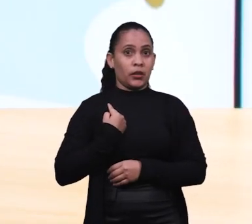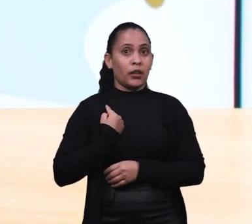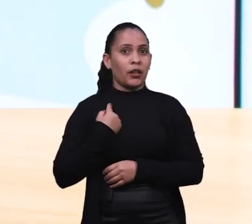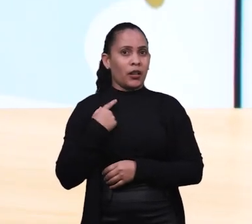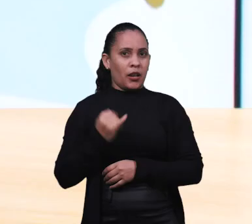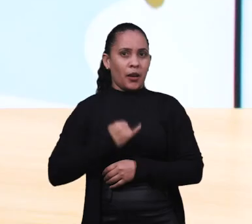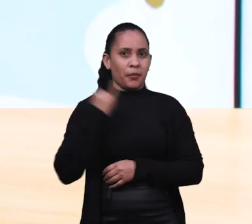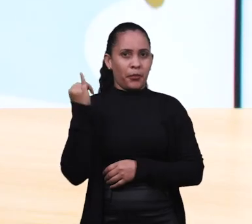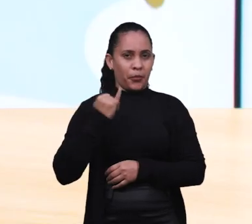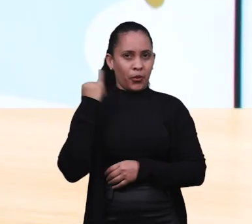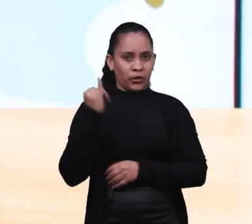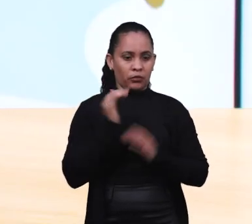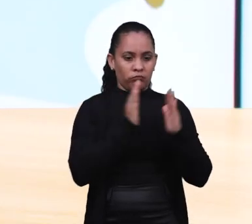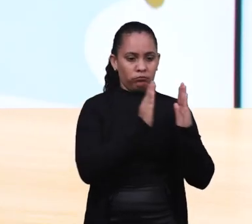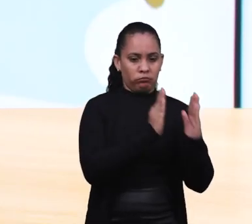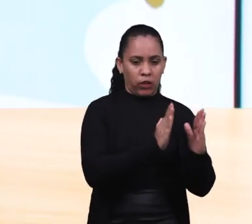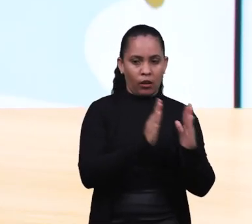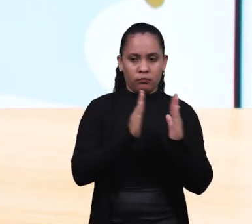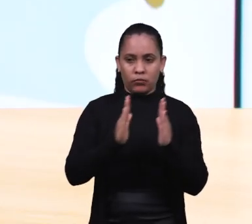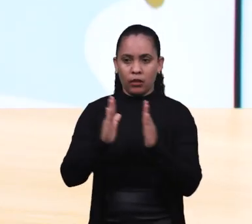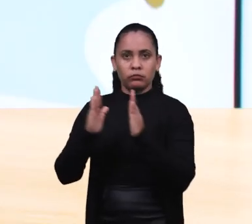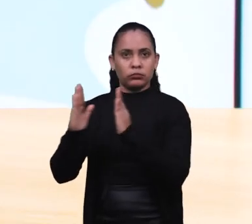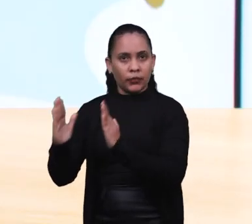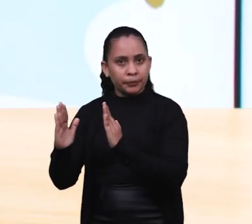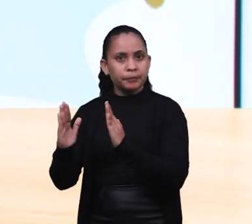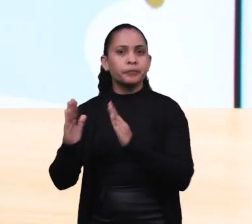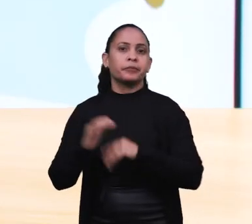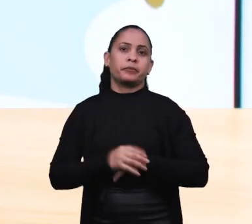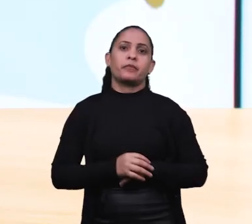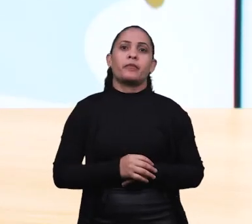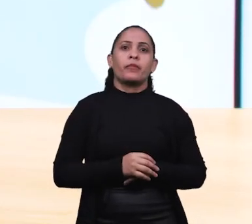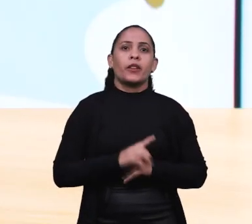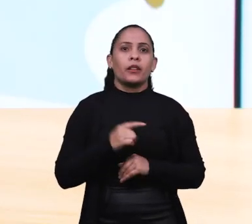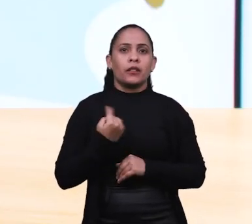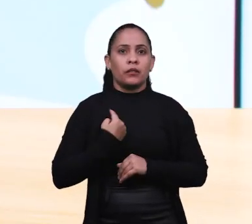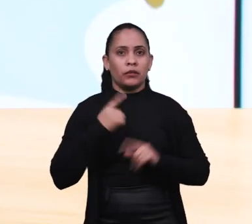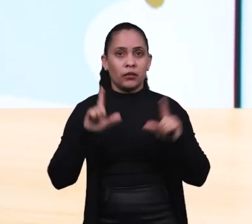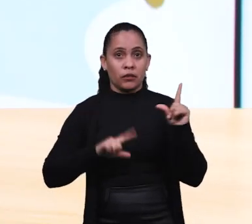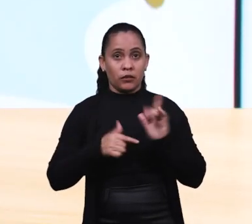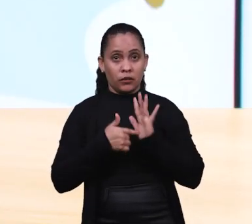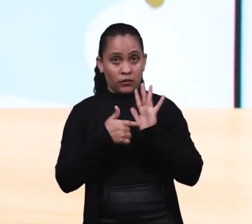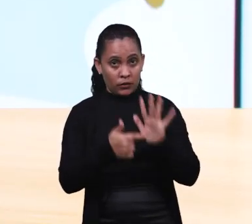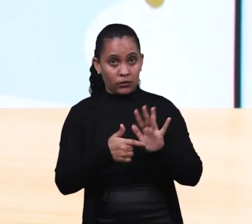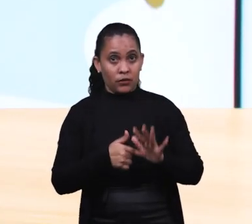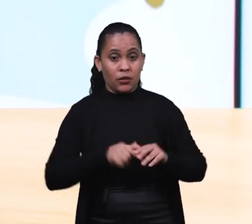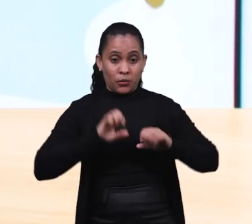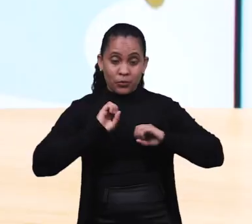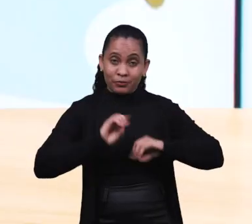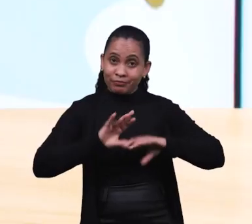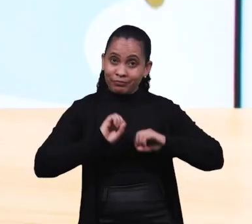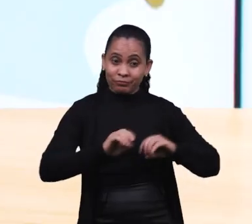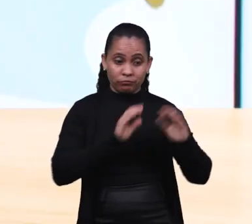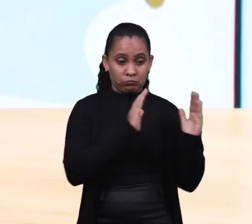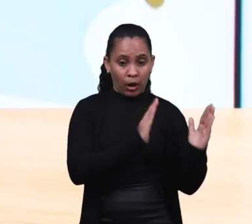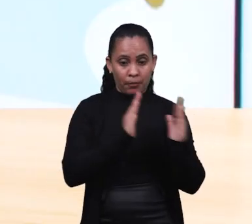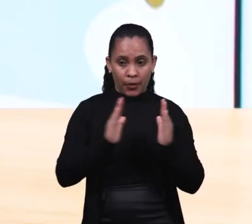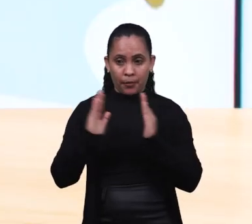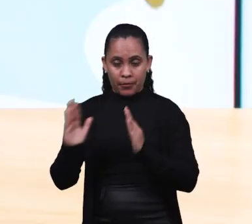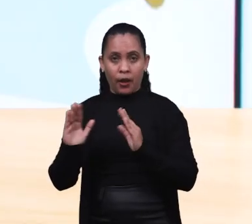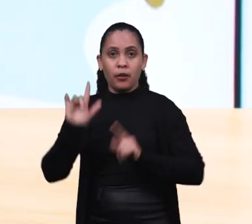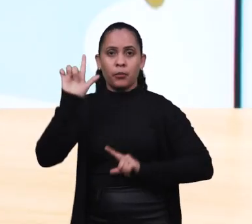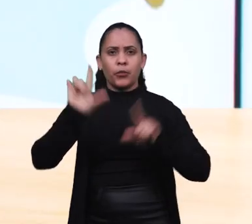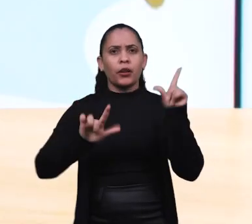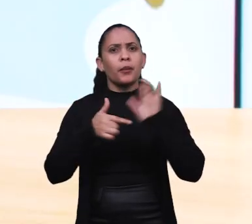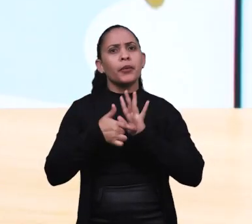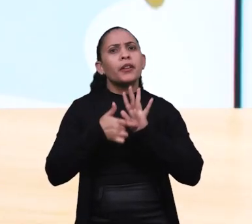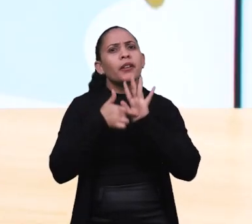importante estabelecer a rotina. Por isso também nós temos um quadro que fala de educação rotina. Nós temos também um quadro aqui